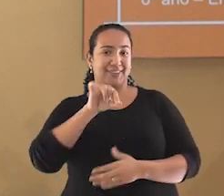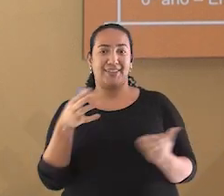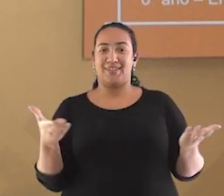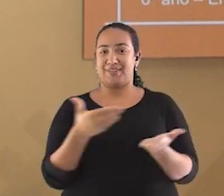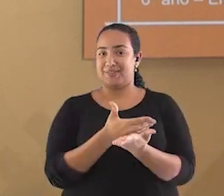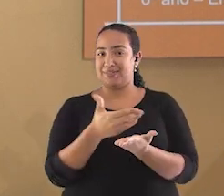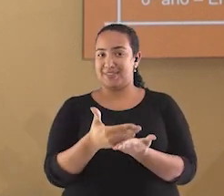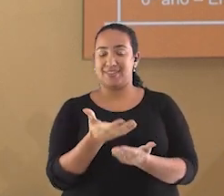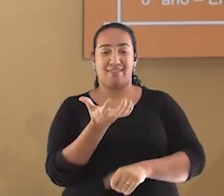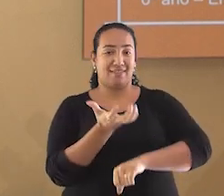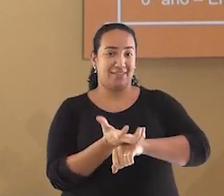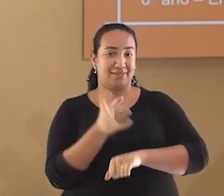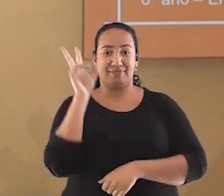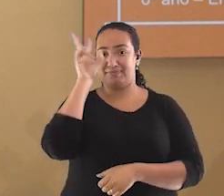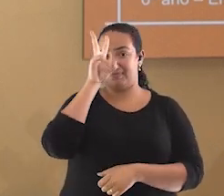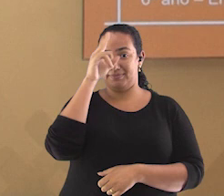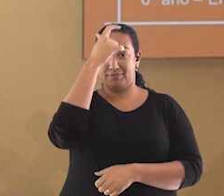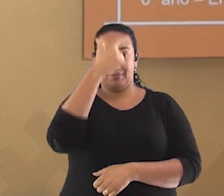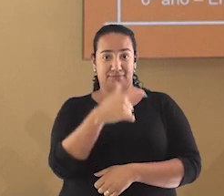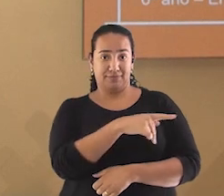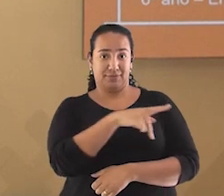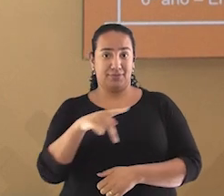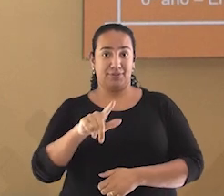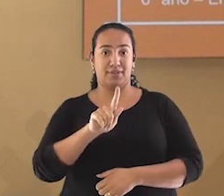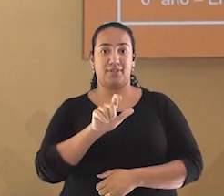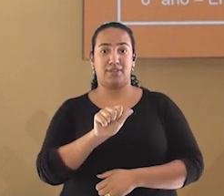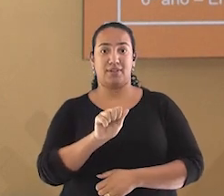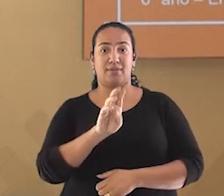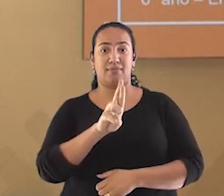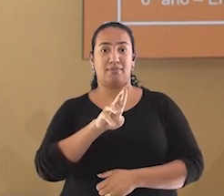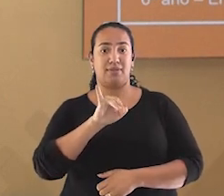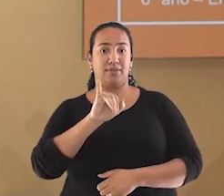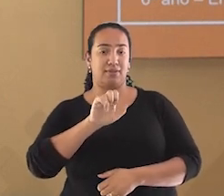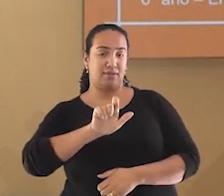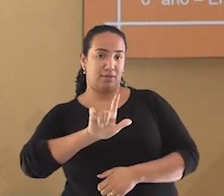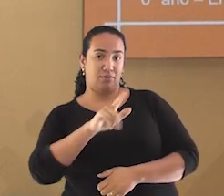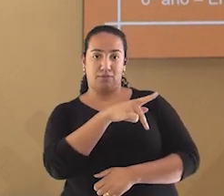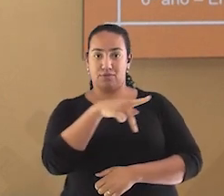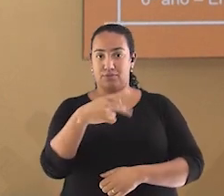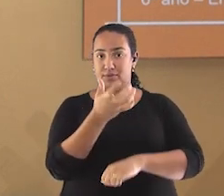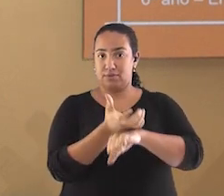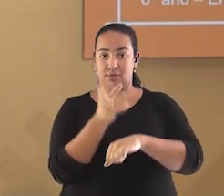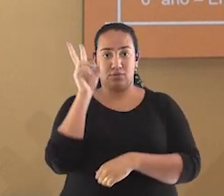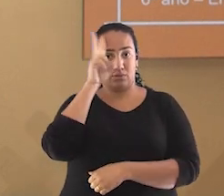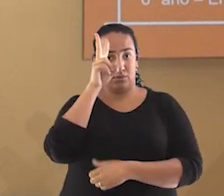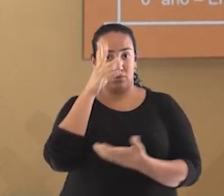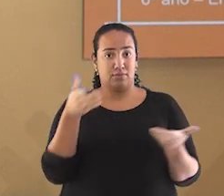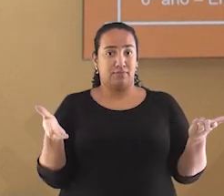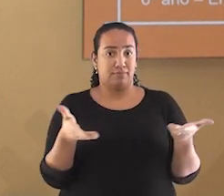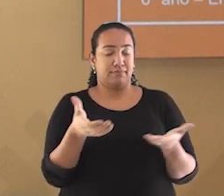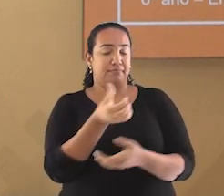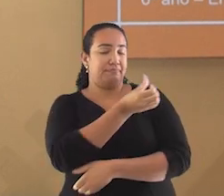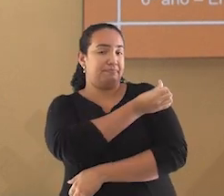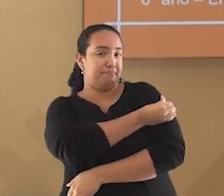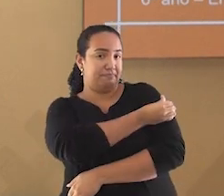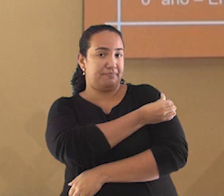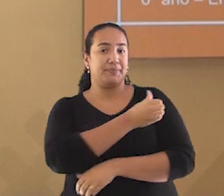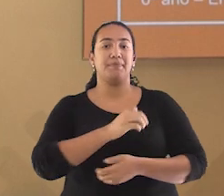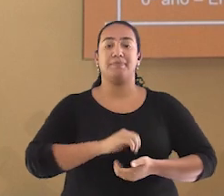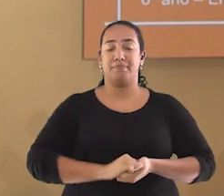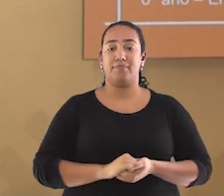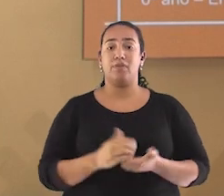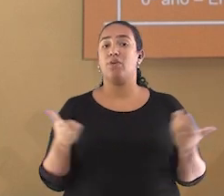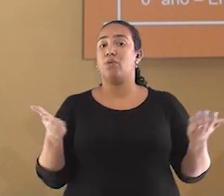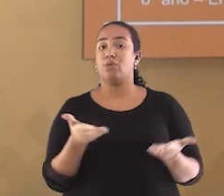começar a sua aula de História. Eu sou Gabriel Jesus, professor de História, e essa aula é para o 6º ano dos anos finais. Na aula de